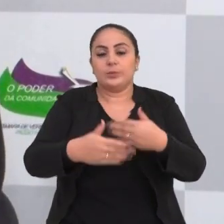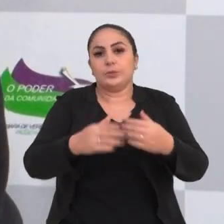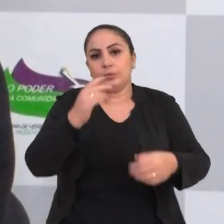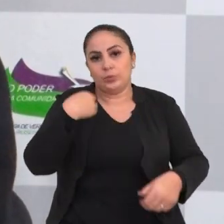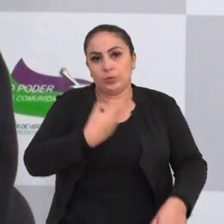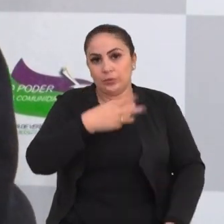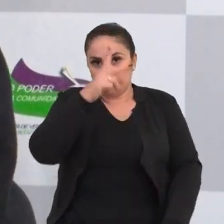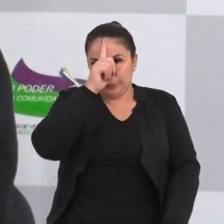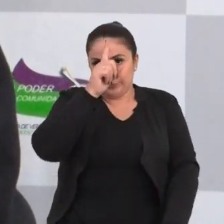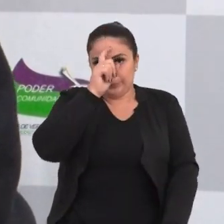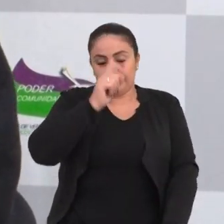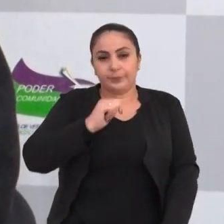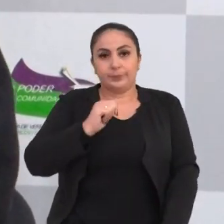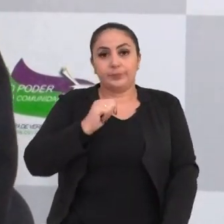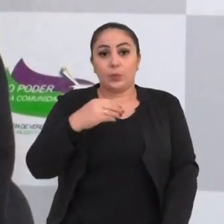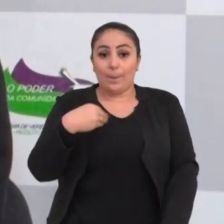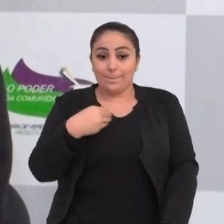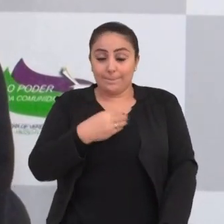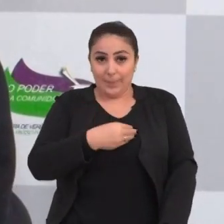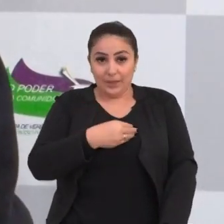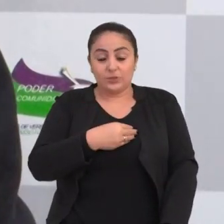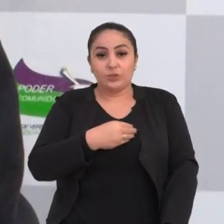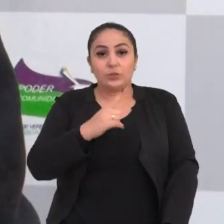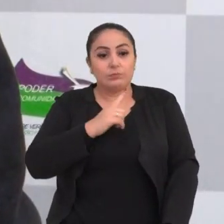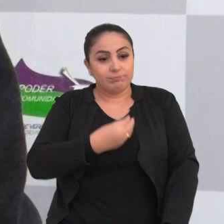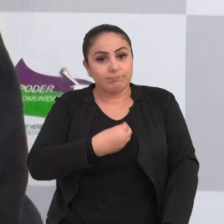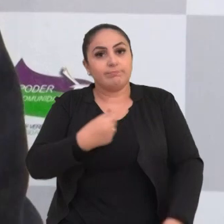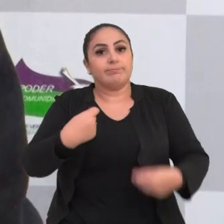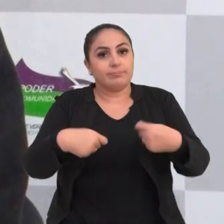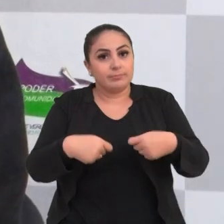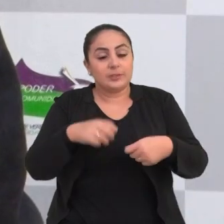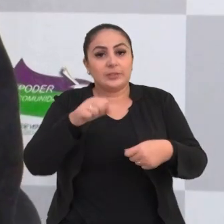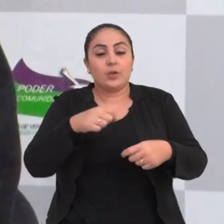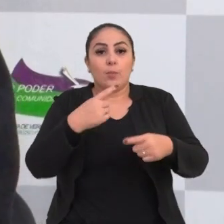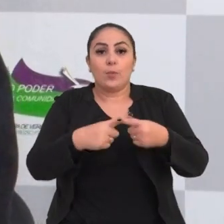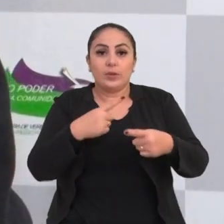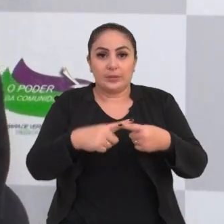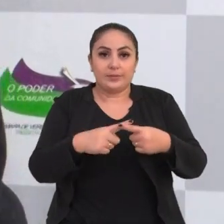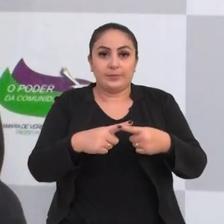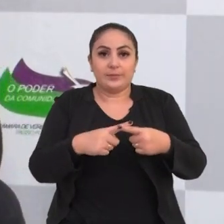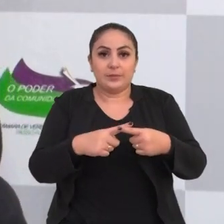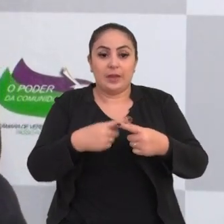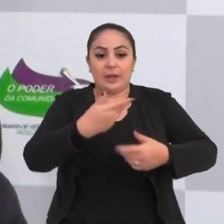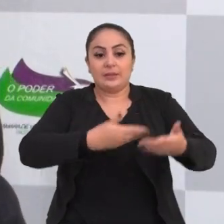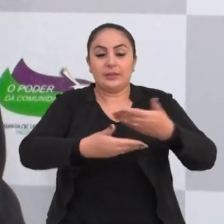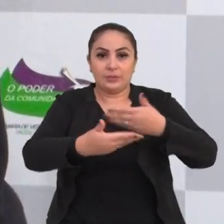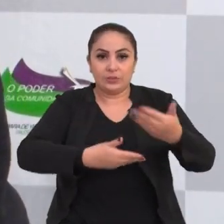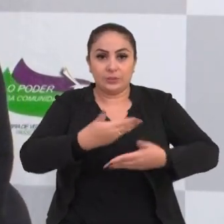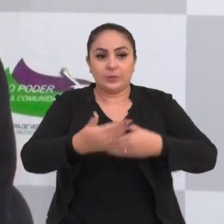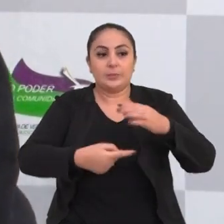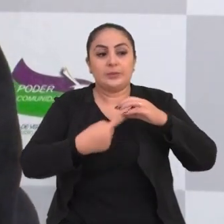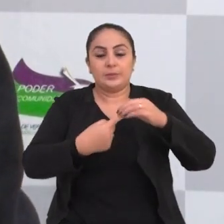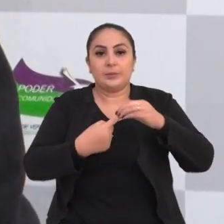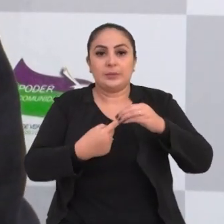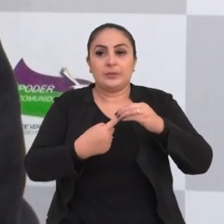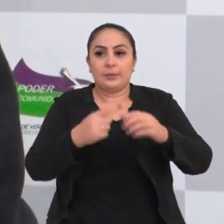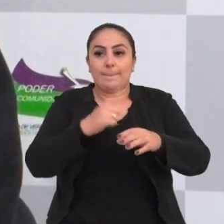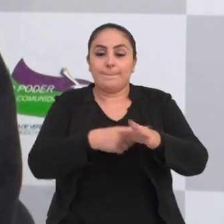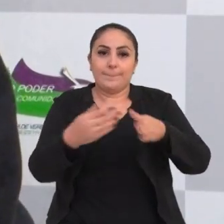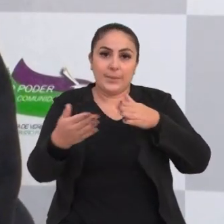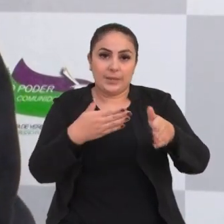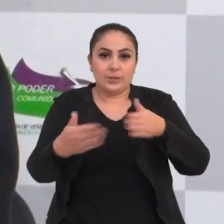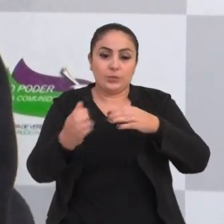andamento do hospital. E o médico é necessário porque o atendimento, principalmente nessa época